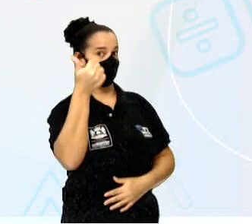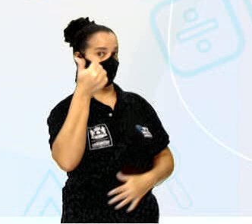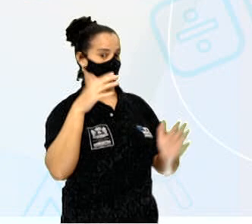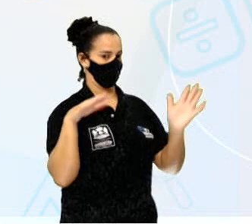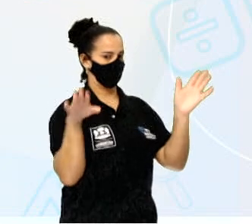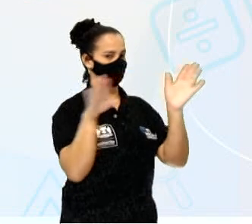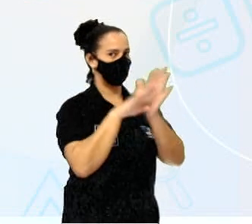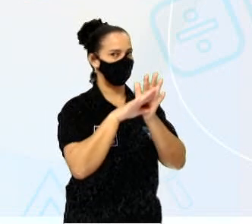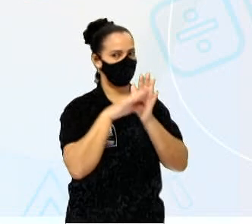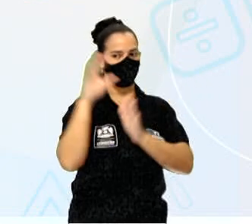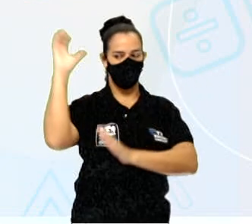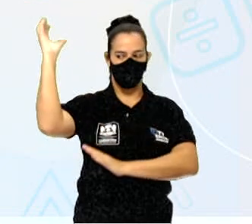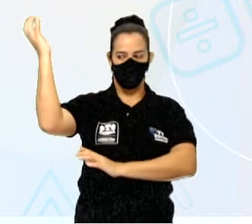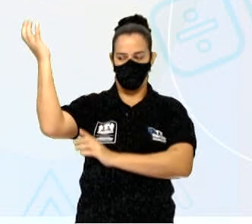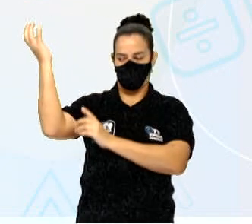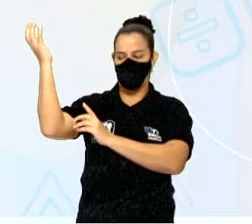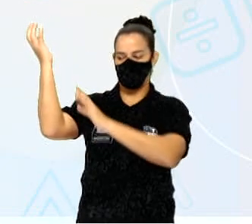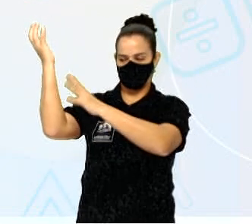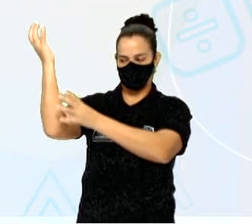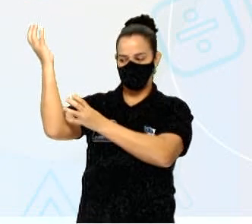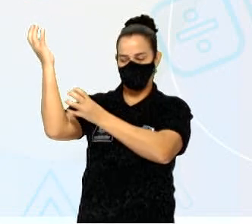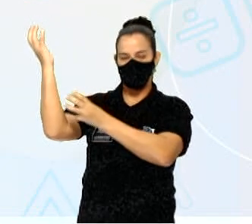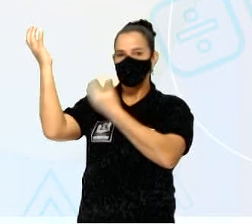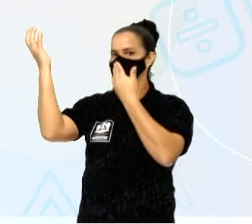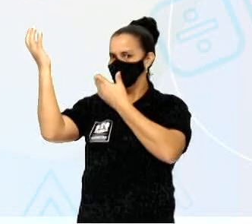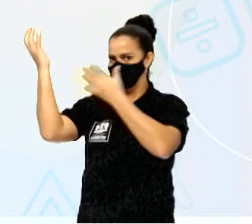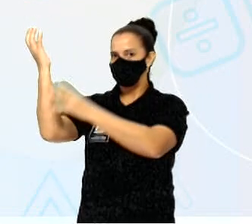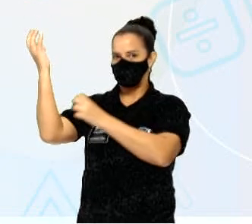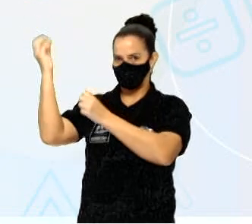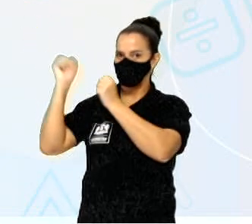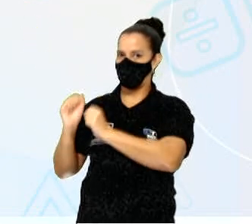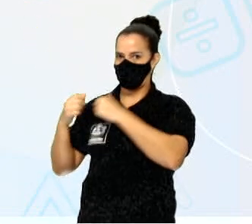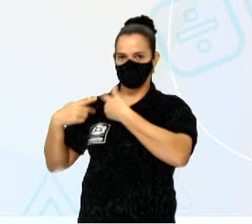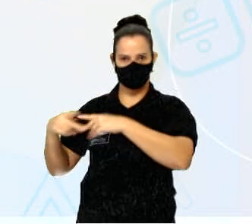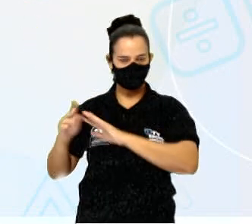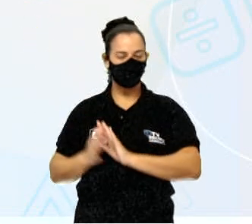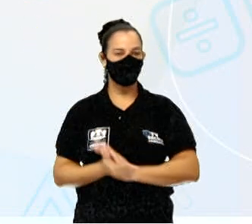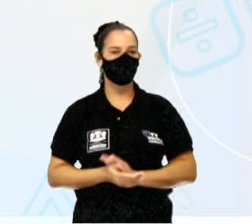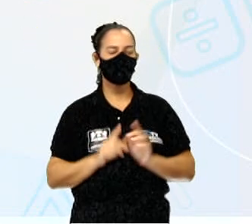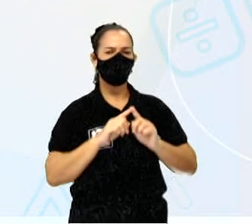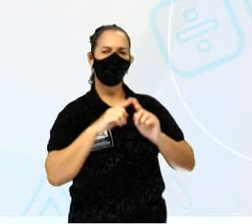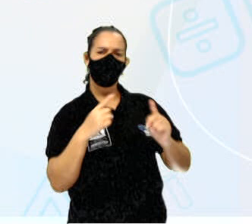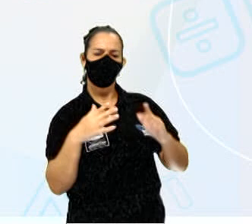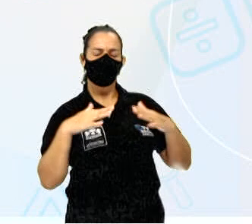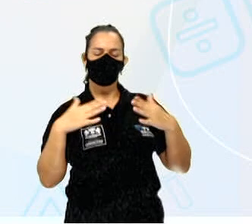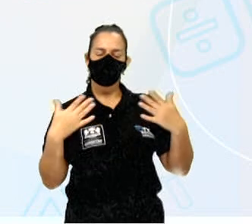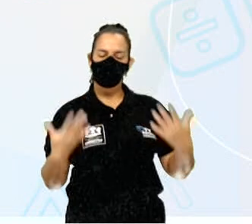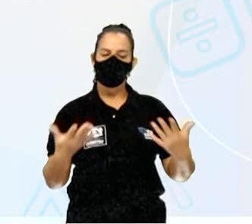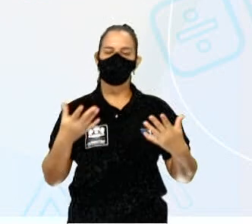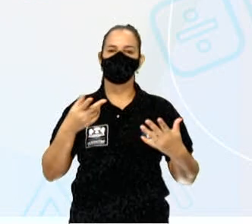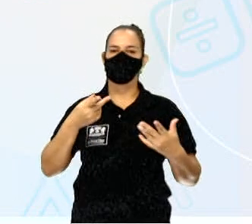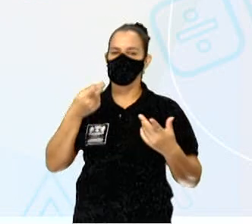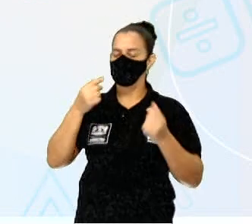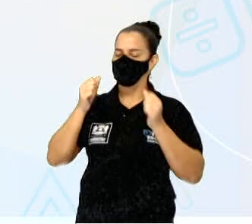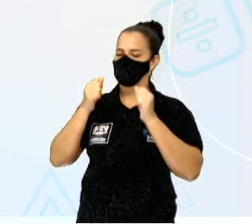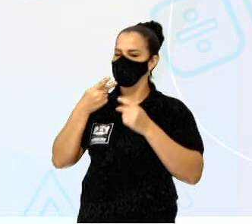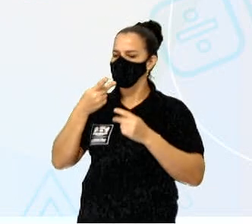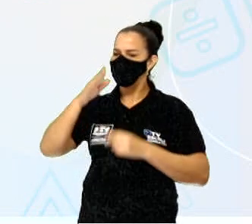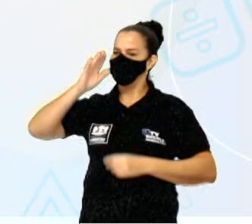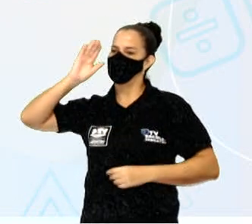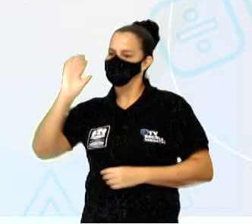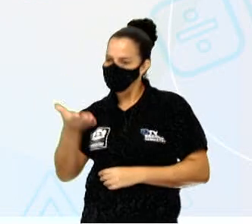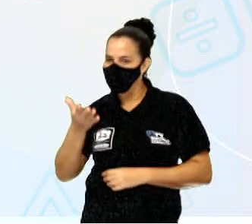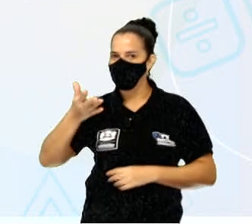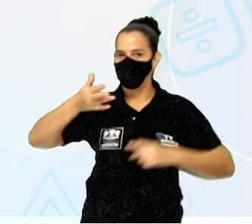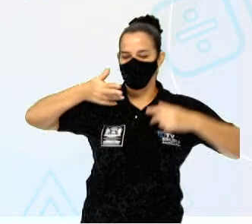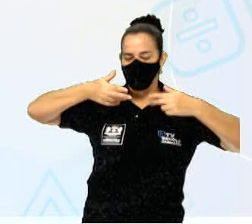chegar à árvore ficará com o cesto de doces." Mas quando o homem deu o sinal para que começasse a corrida em